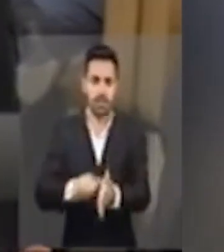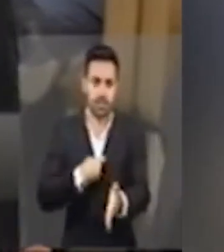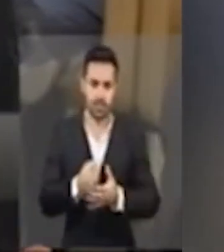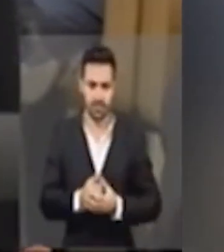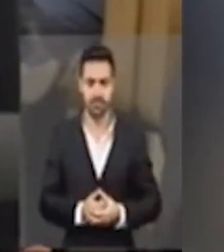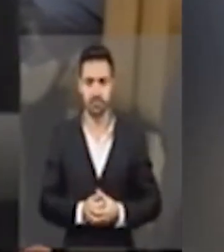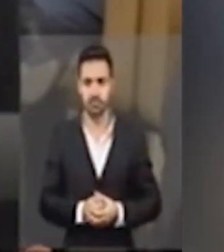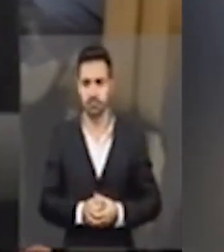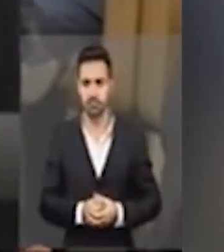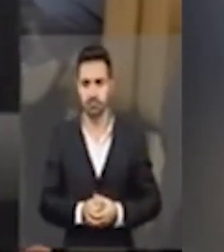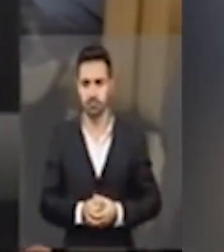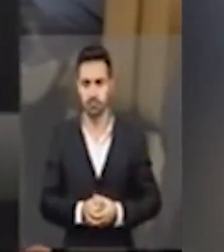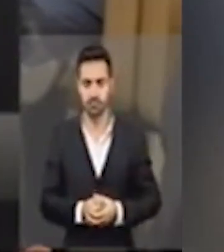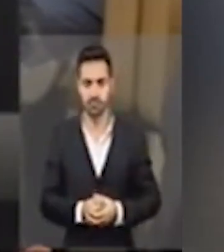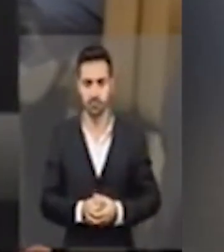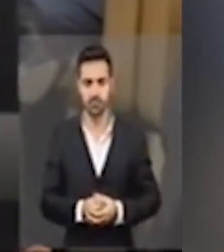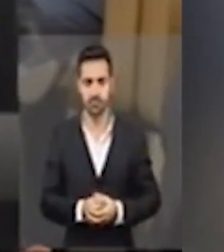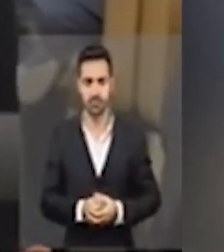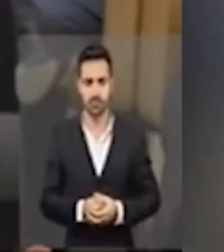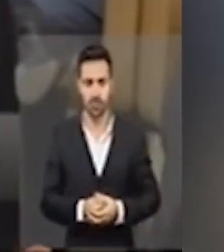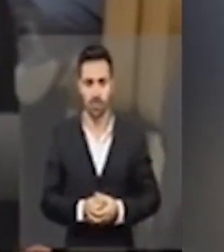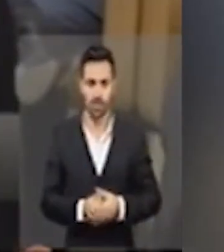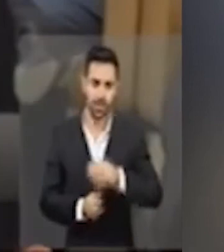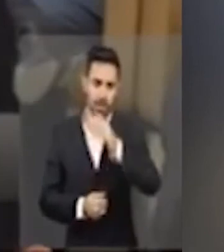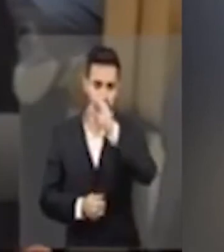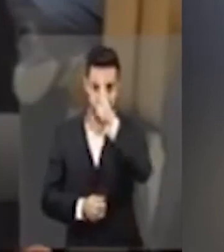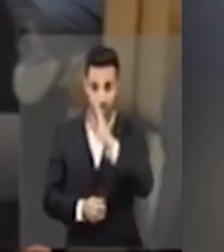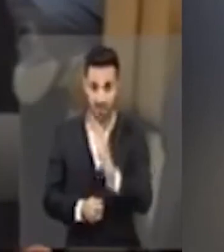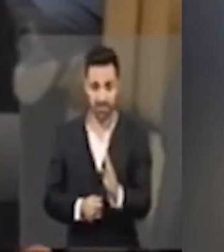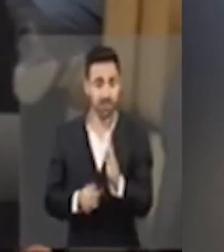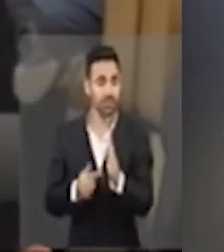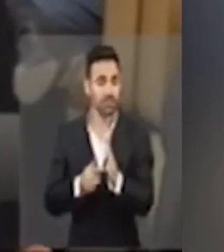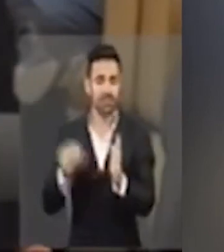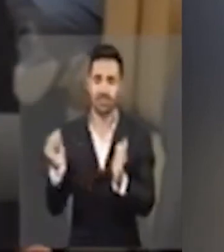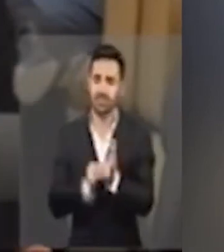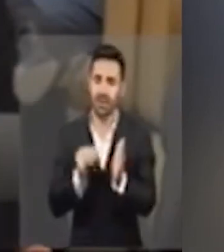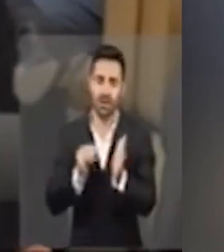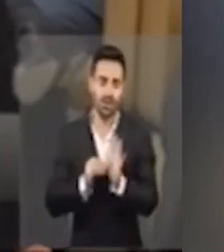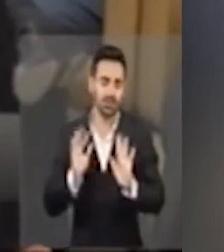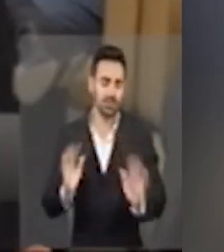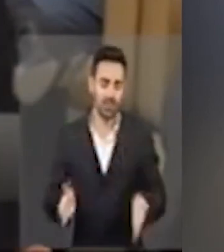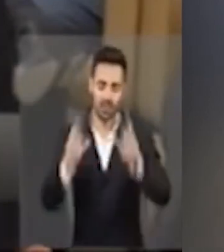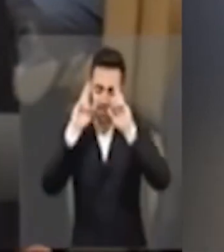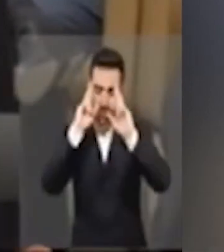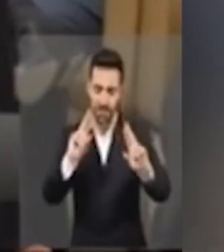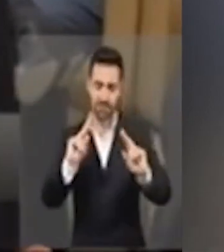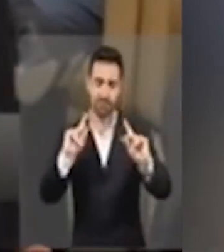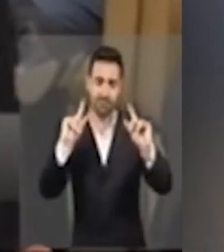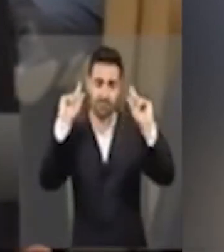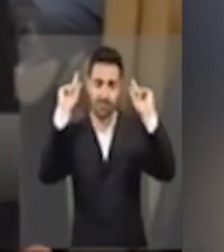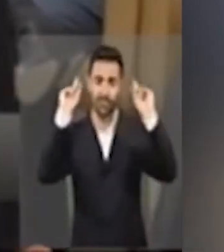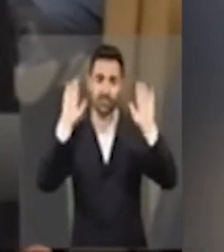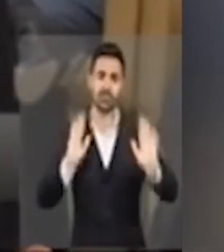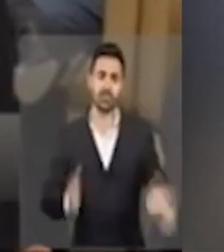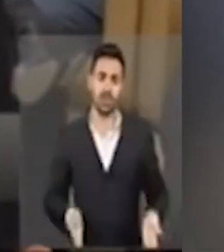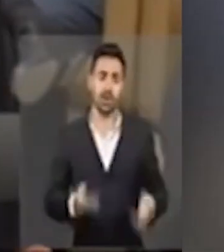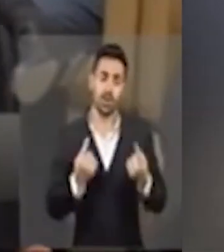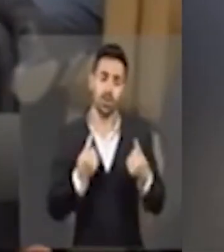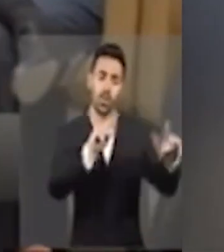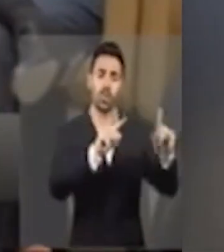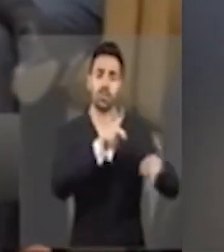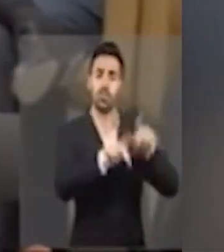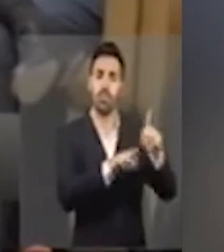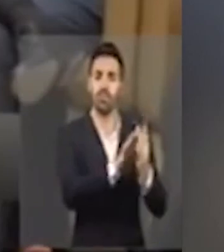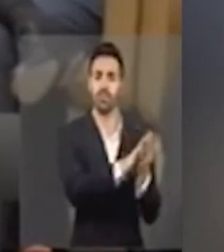concluindo eu diria que o brasil tem uma dívida histórica com a população de travestis e transexuais uma